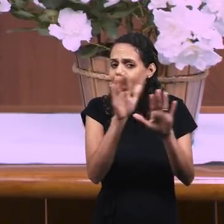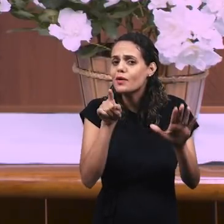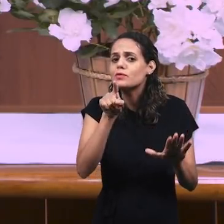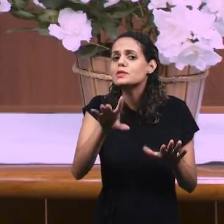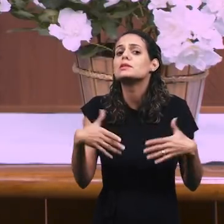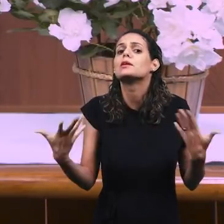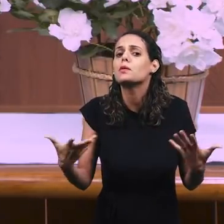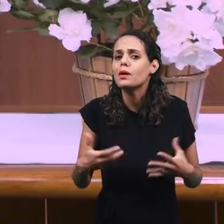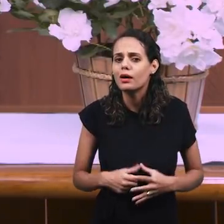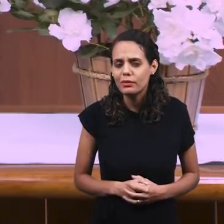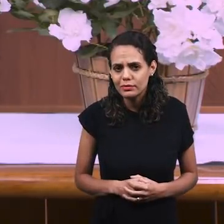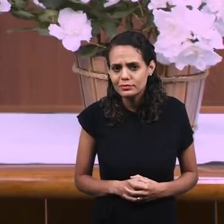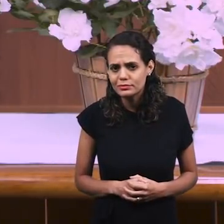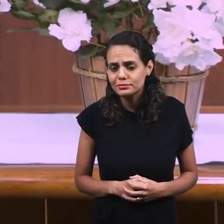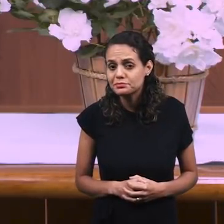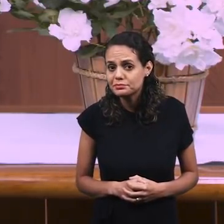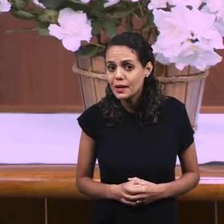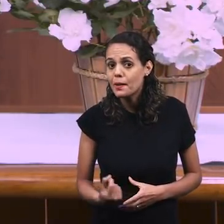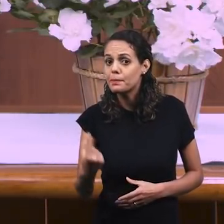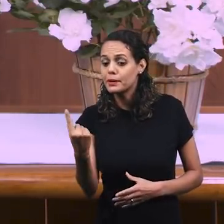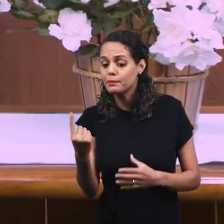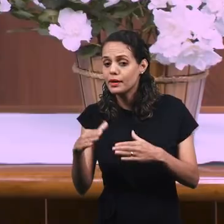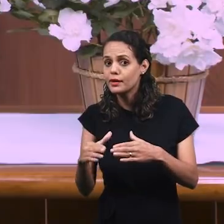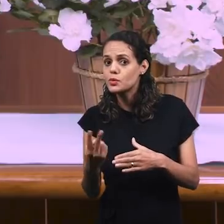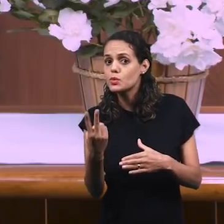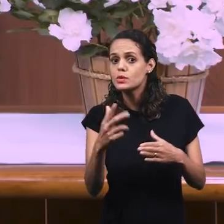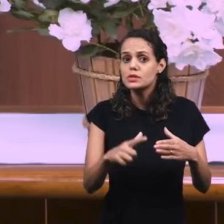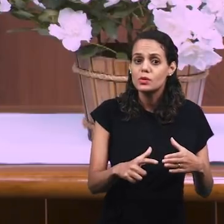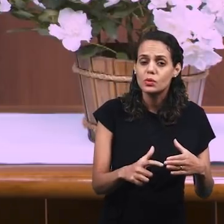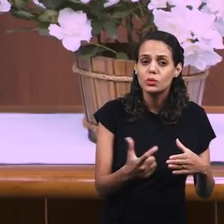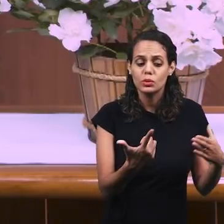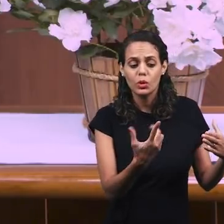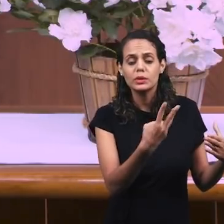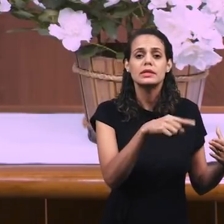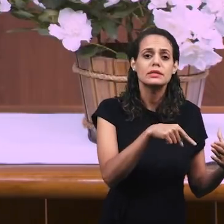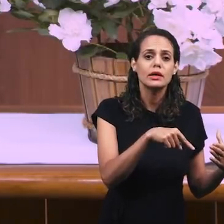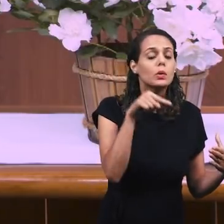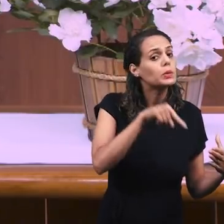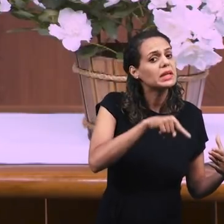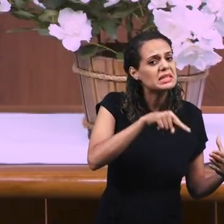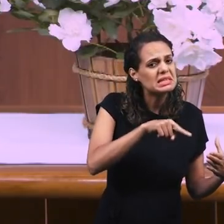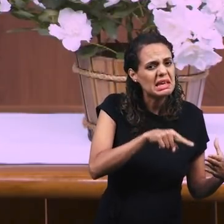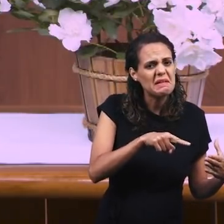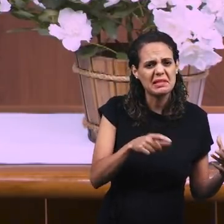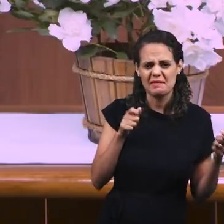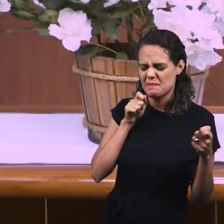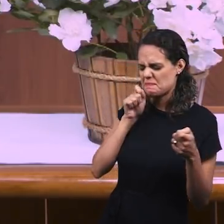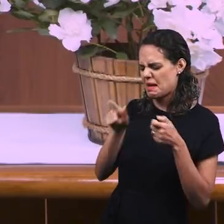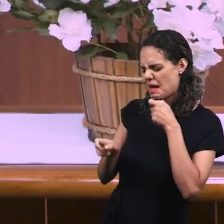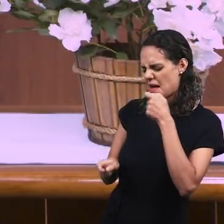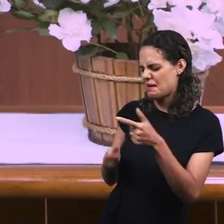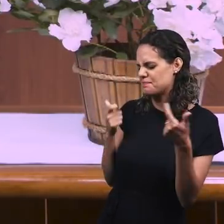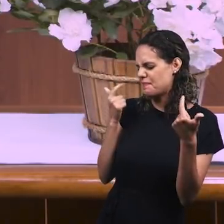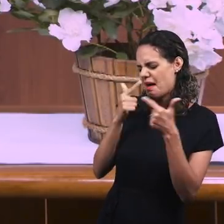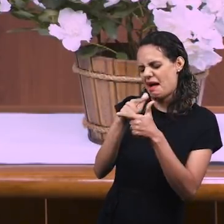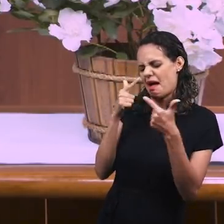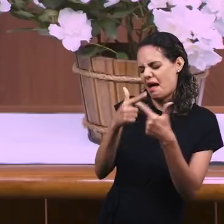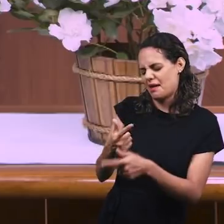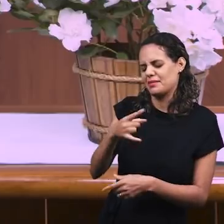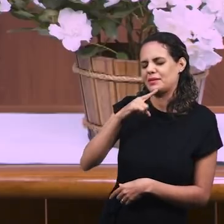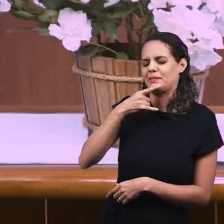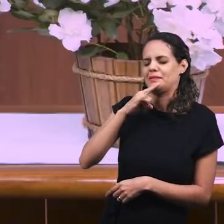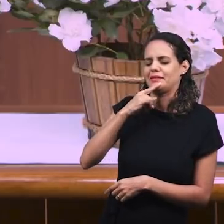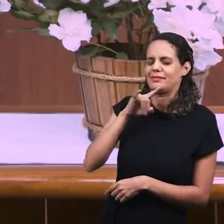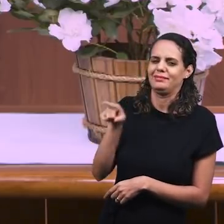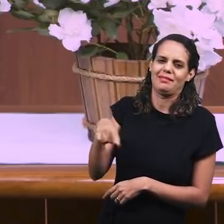Claramente 3 grupos. Você tem esse terceiro grupo, que estava criticando. Eles estão